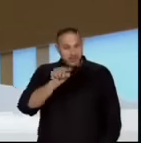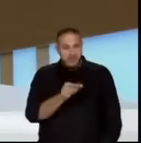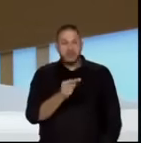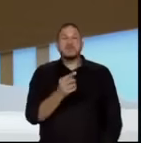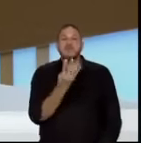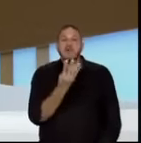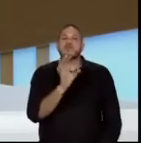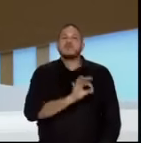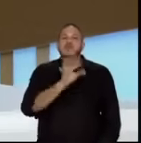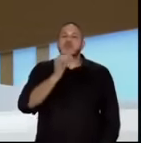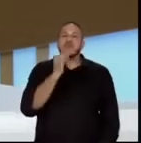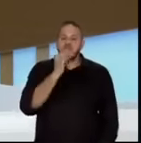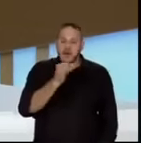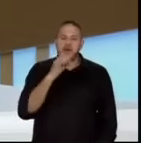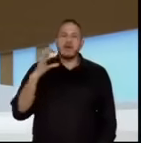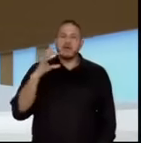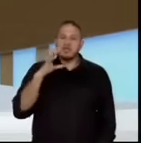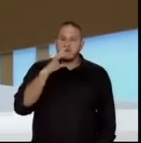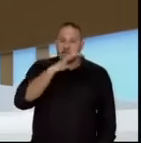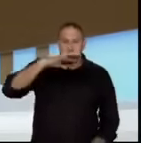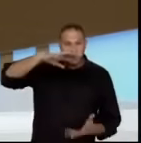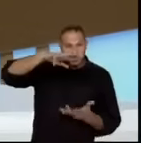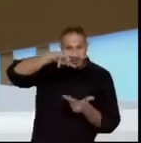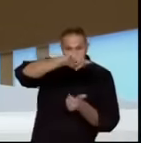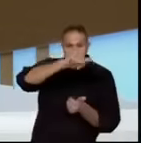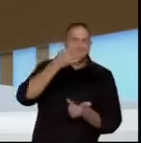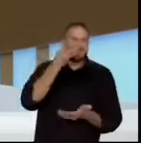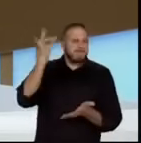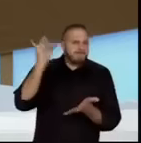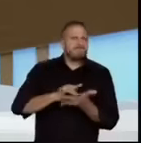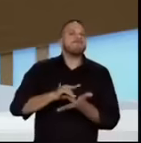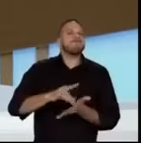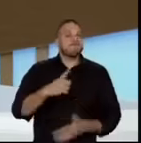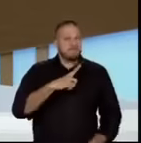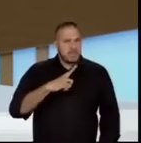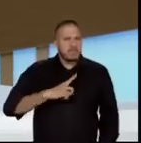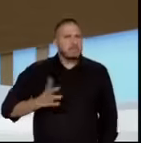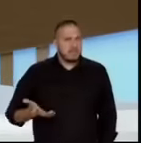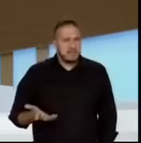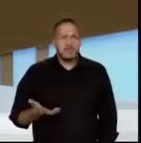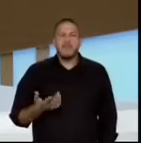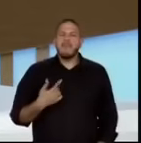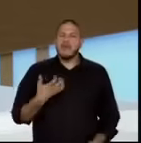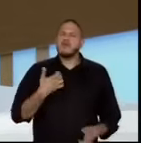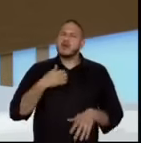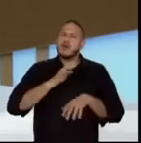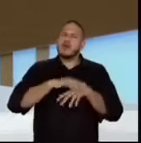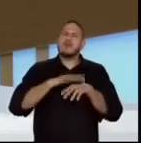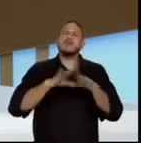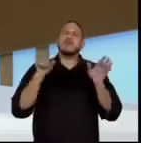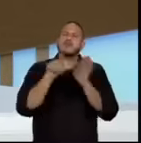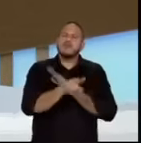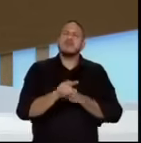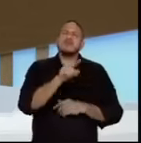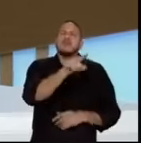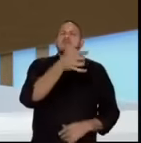83,4% dizem que o aquecimento global é uma realidade. Eu quero lhe perguntar o seguinte, o que o senhor acha